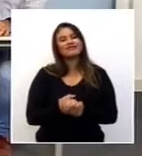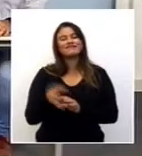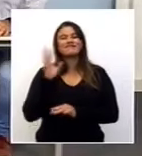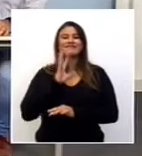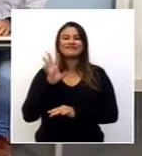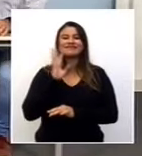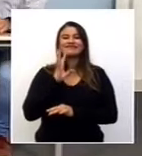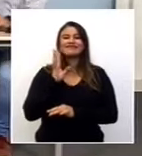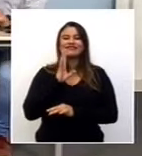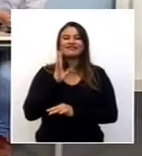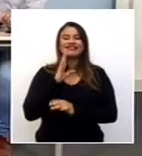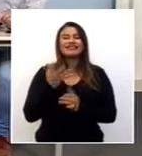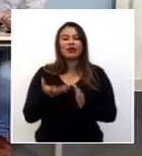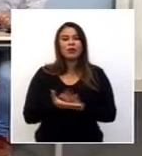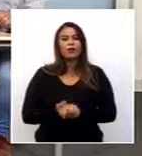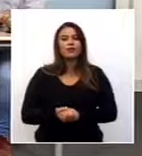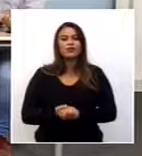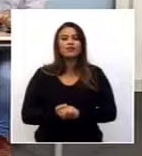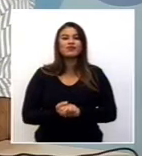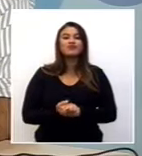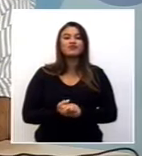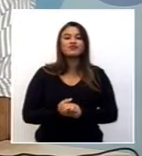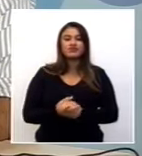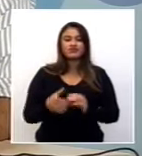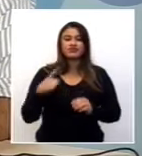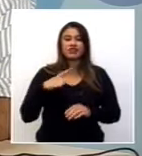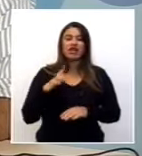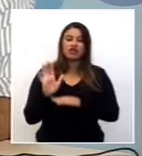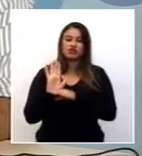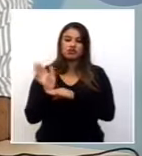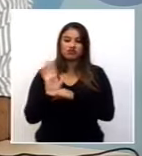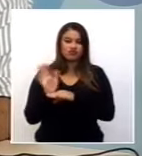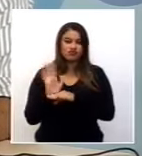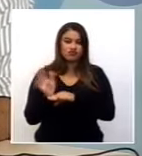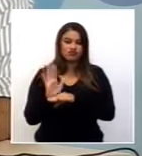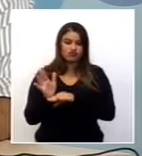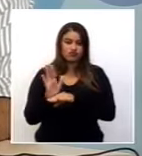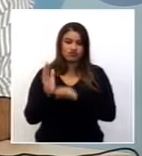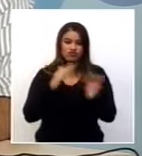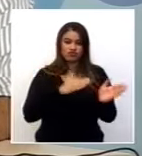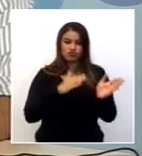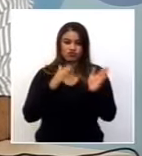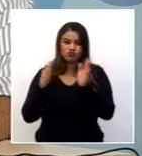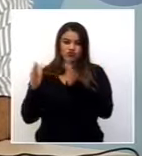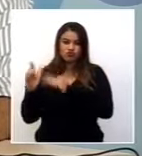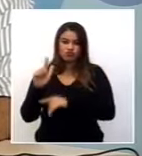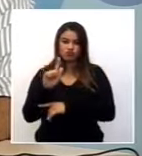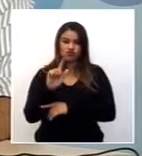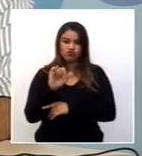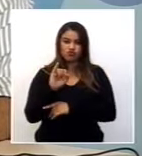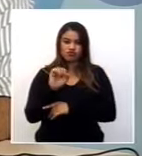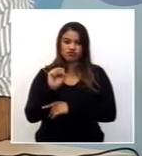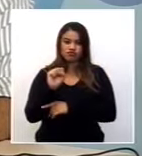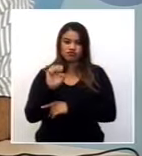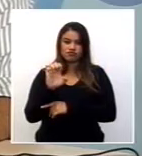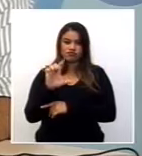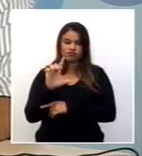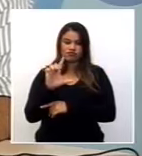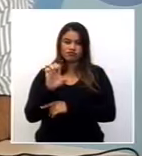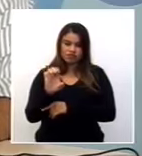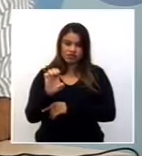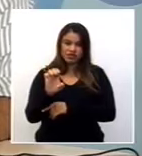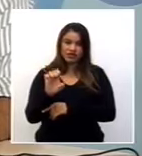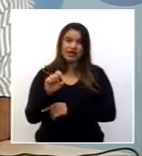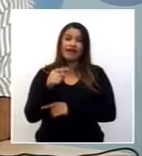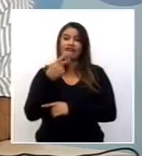A gente vai passar um videozinho aqui agora para vocês, da Gisele Aparecida Leal, chamado E